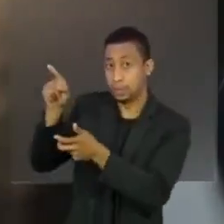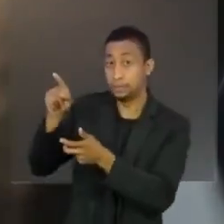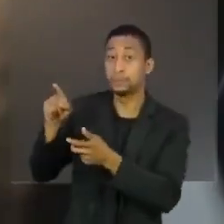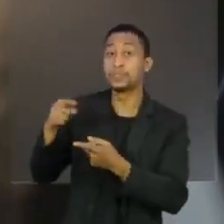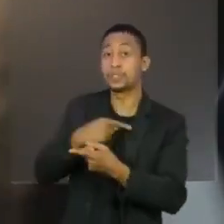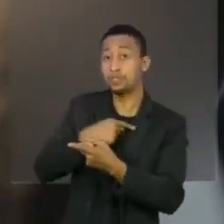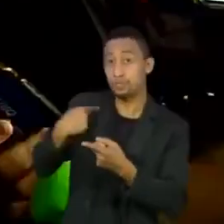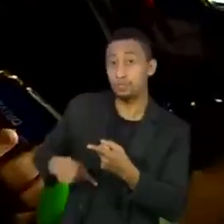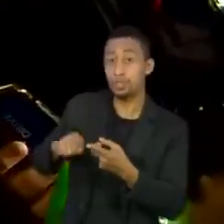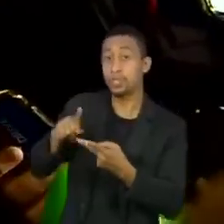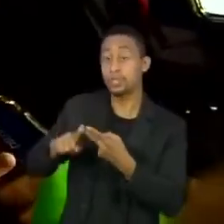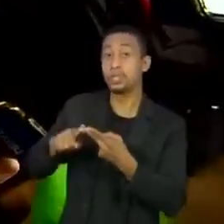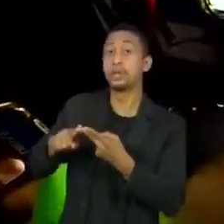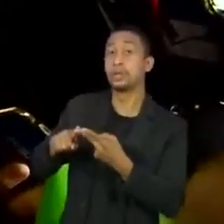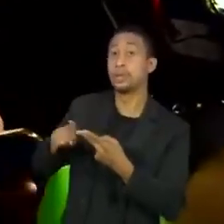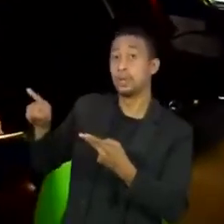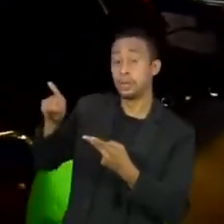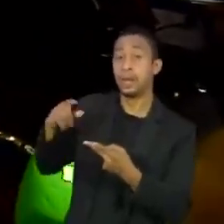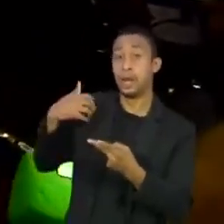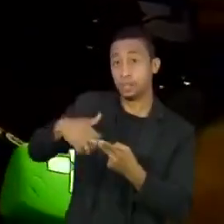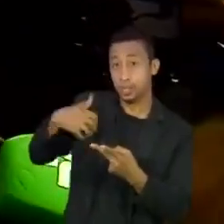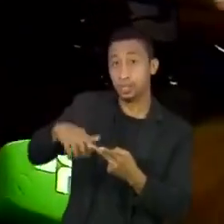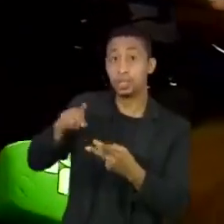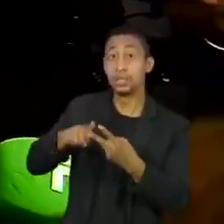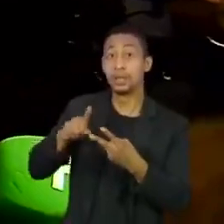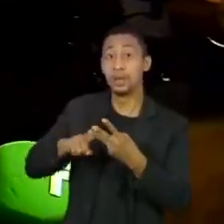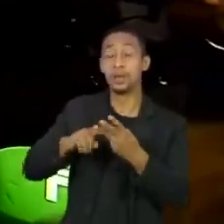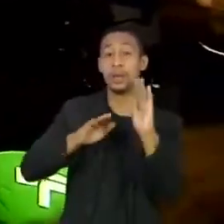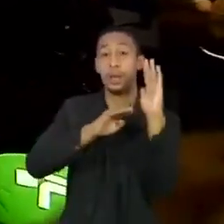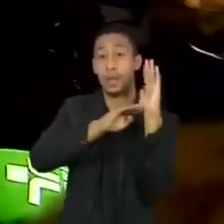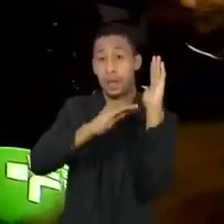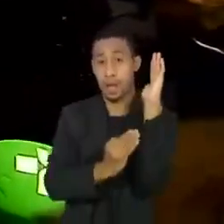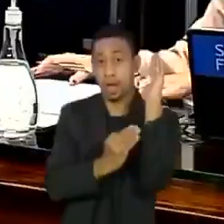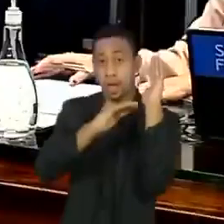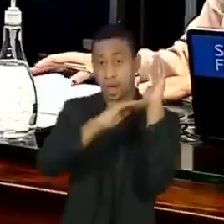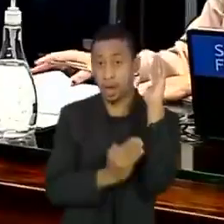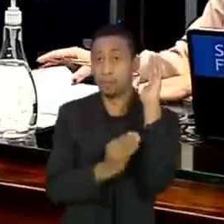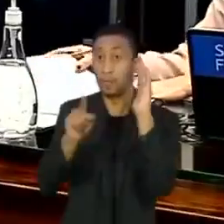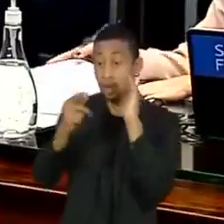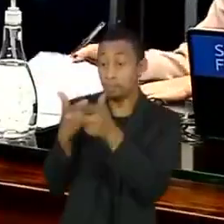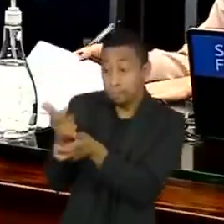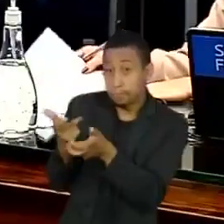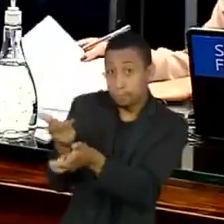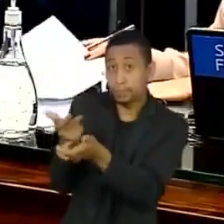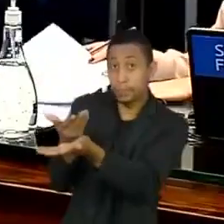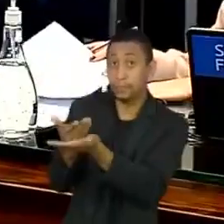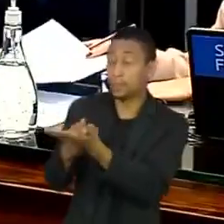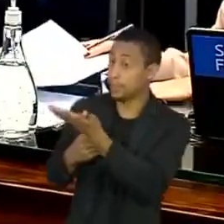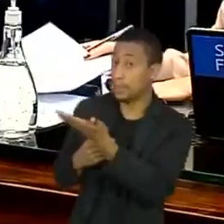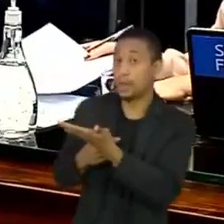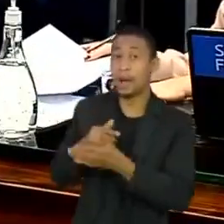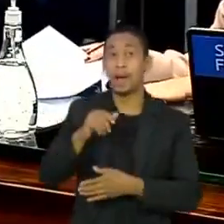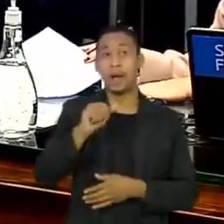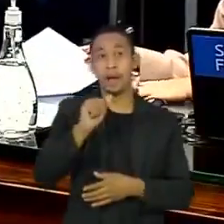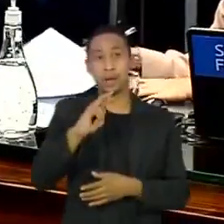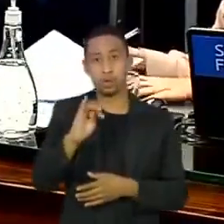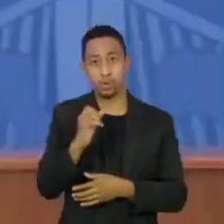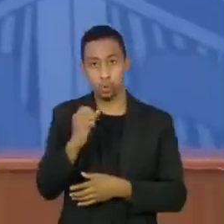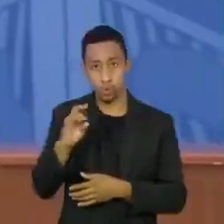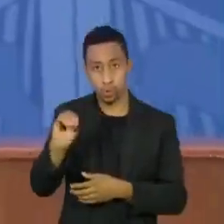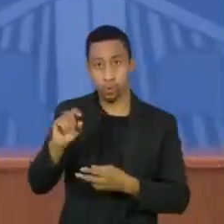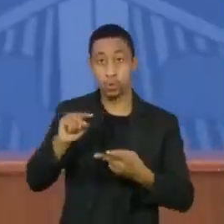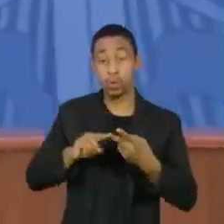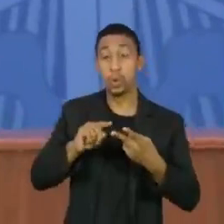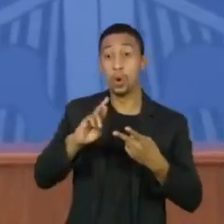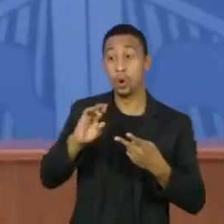na Argentina e ainda sobre a vacinação no Brasil os presidentes da câmara Arthur Lira e do Senado Rodrigo Pacheco enviaram